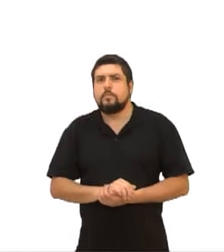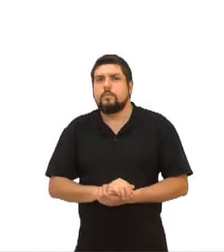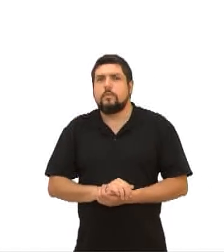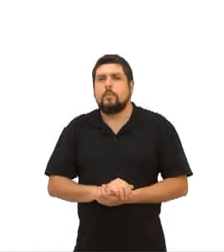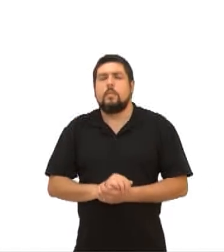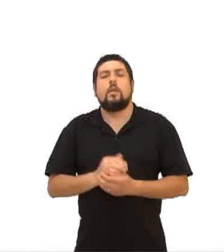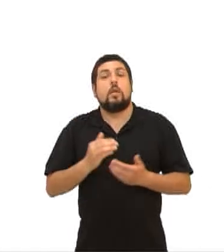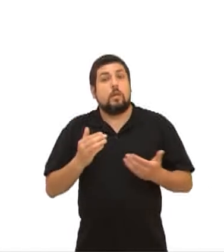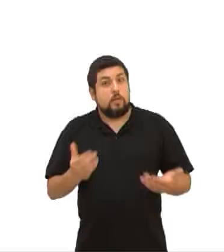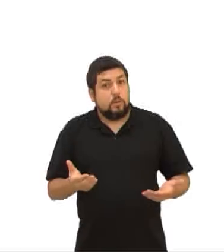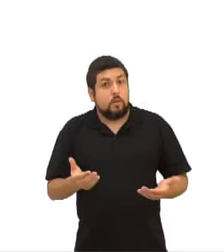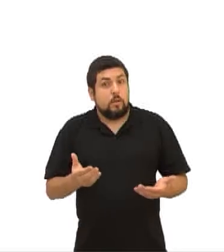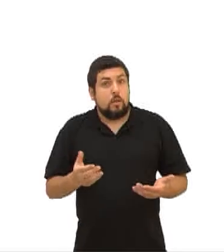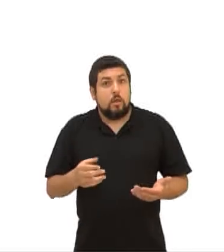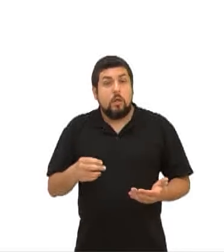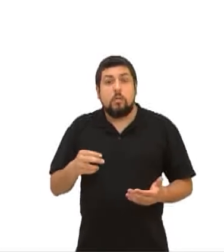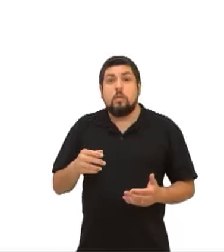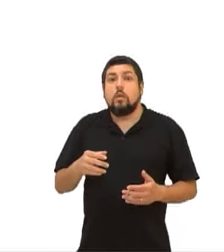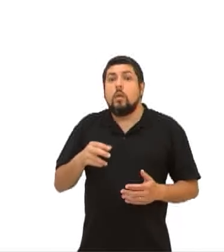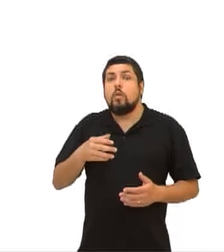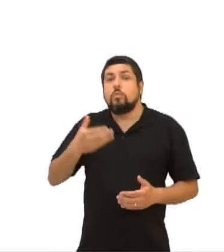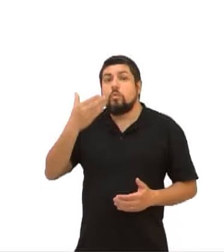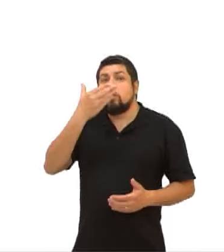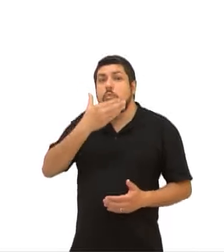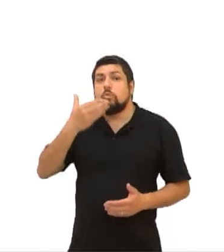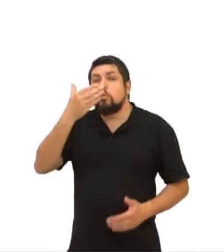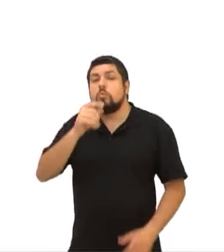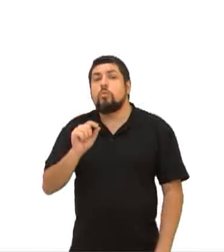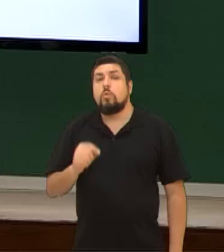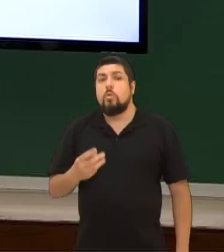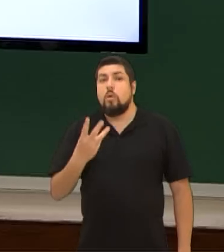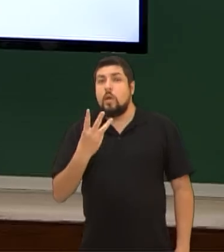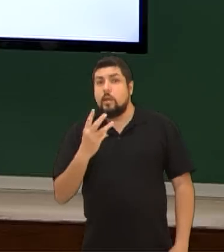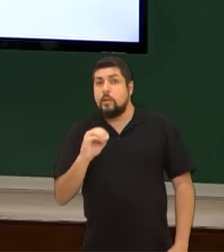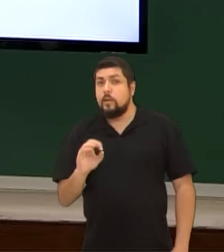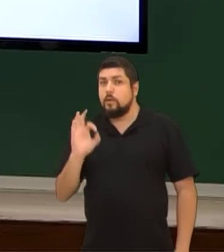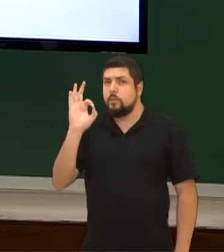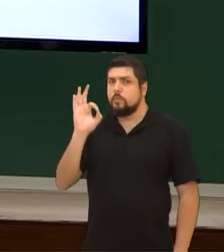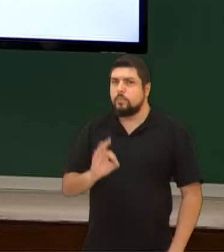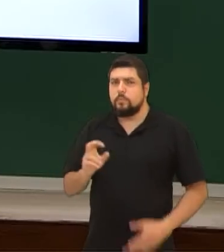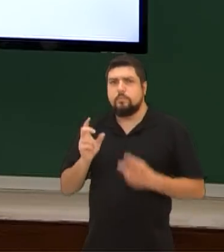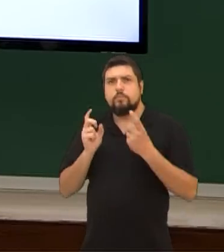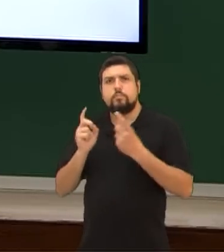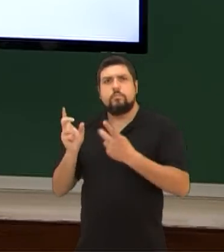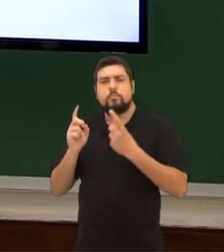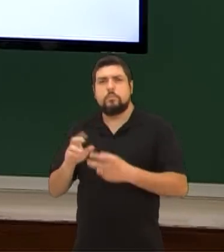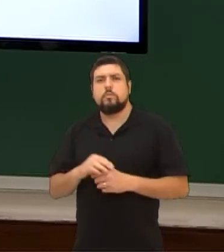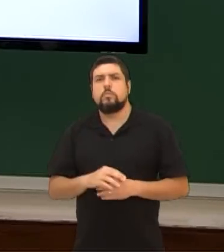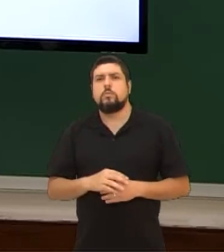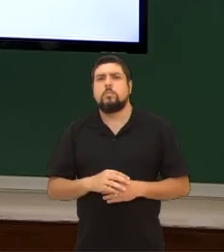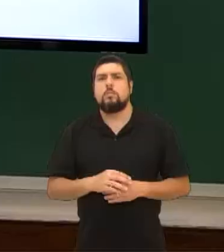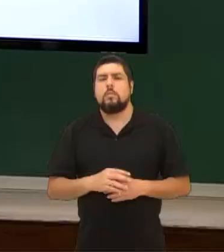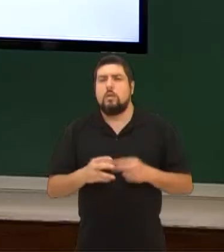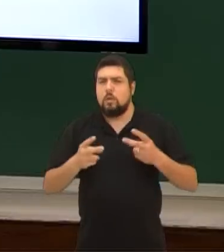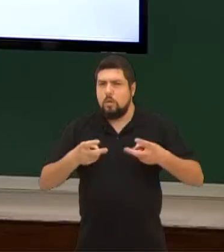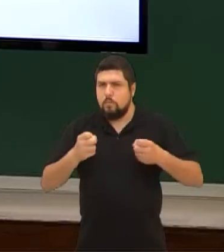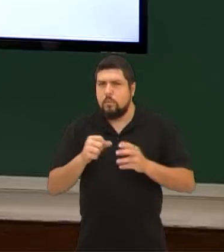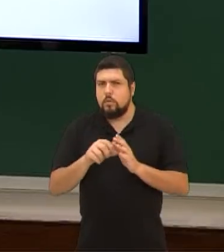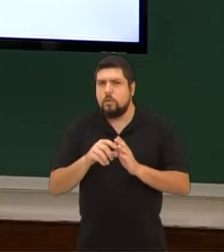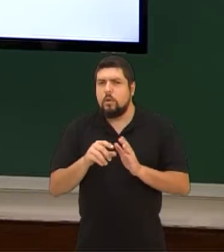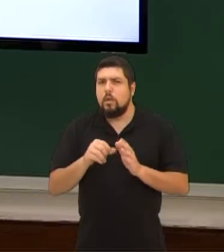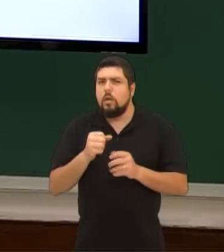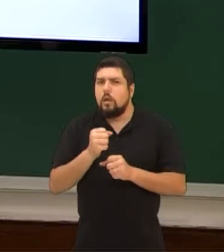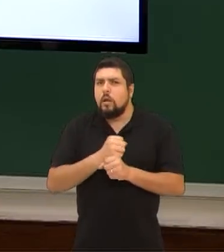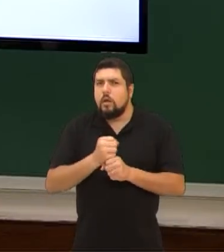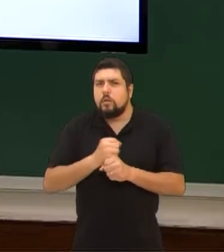ele correspondia a cerca de 30% das nossas exportações. Veja que, com o passar das décadas, o